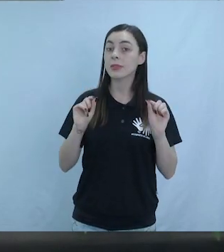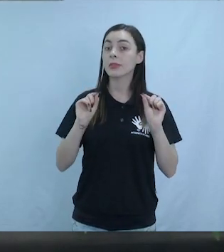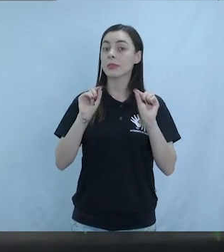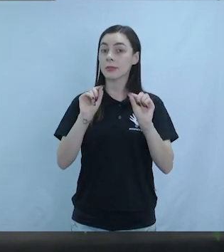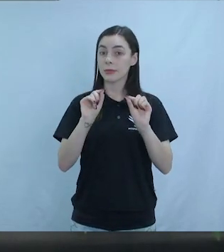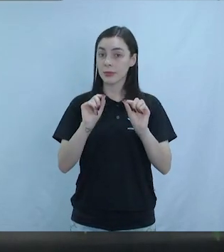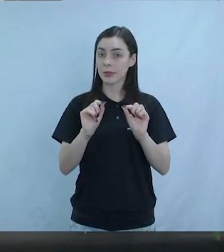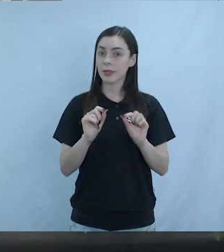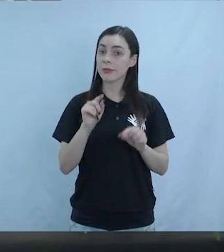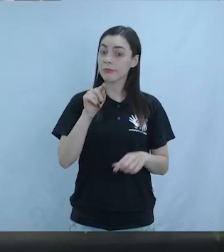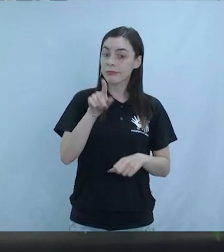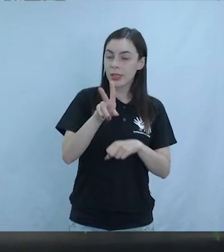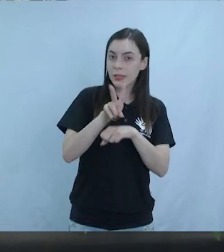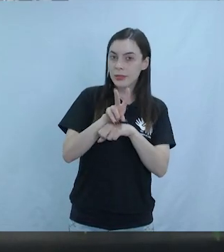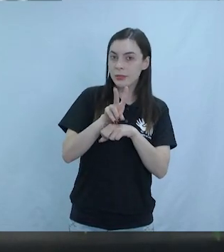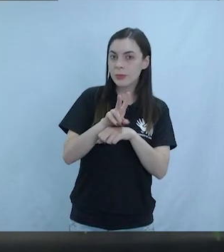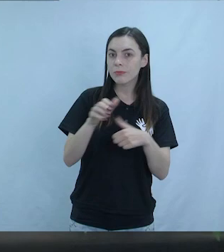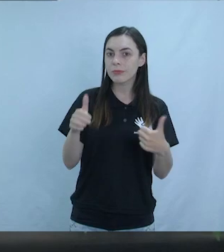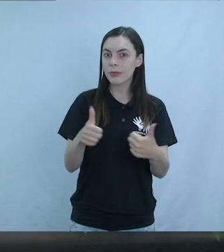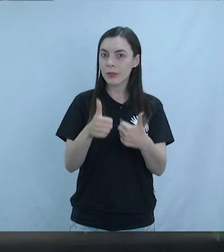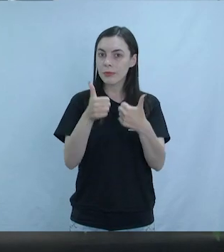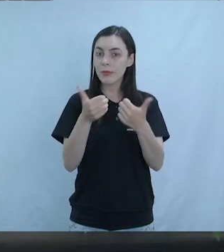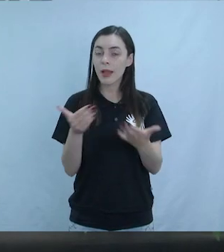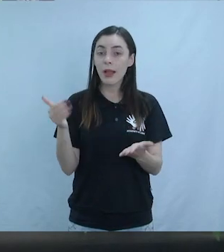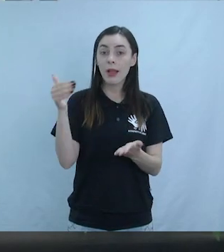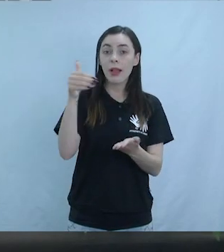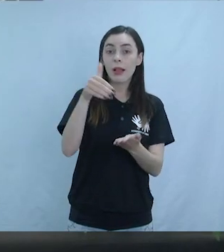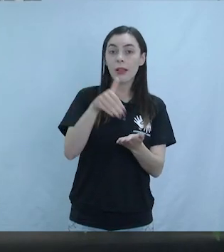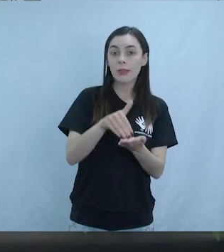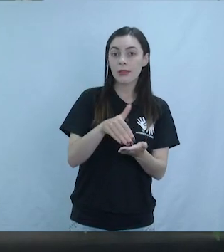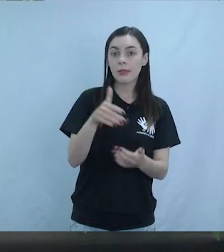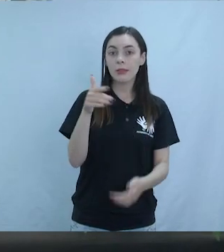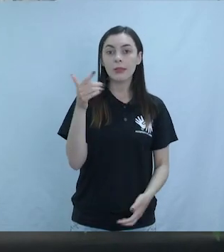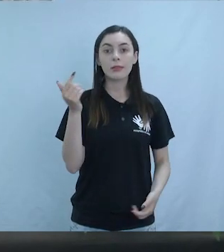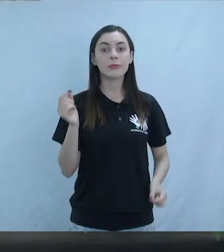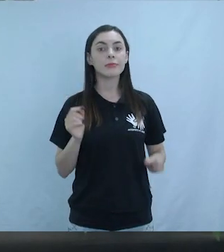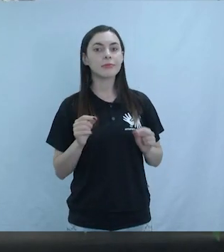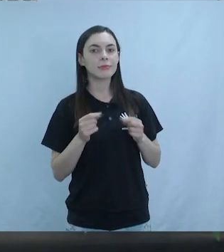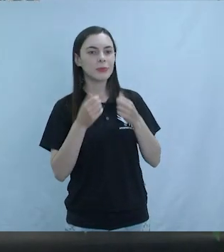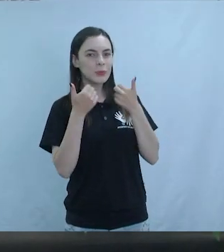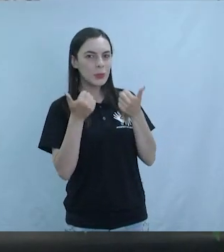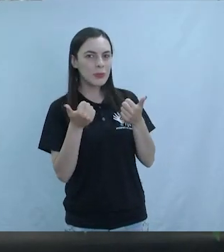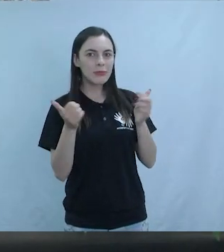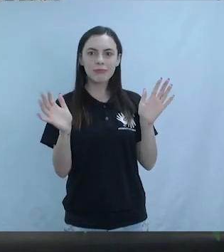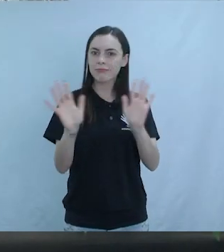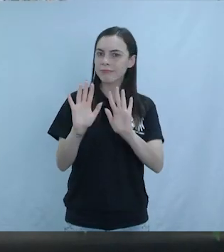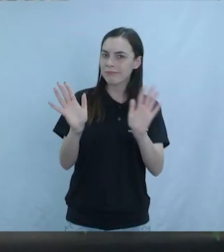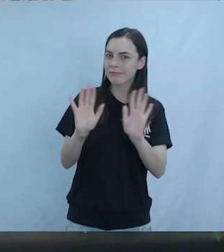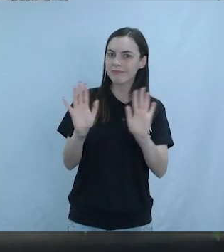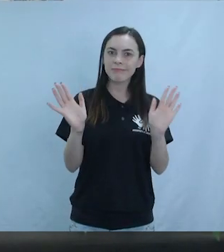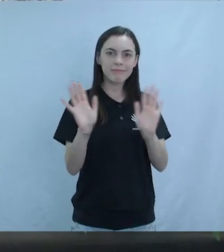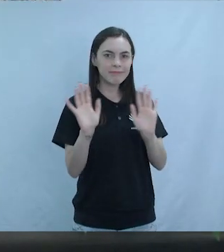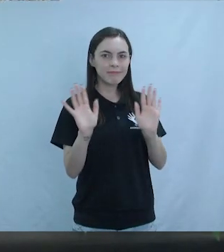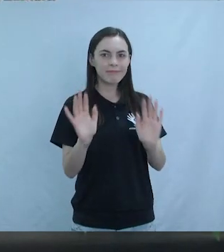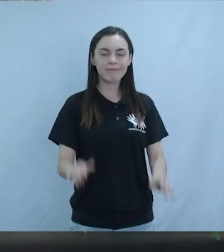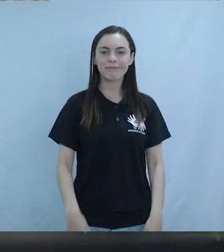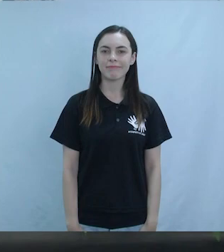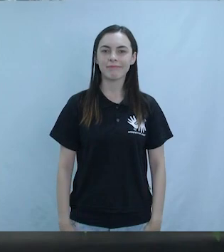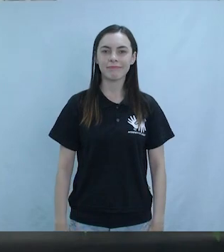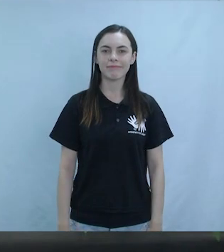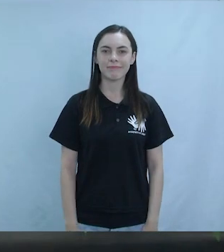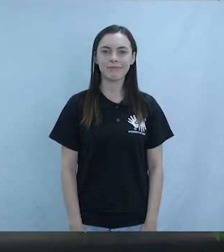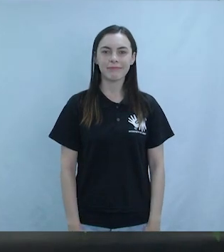e desejamos para vocês tudo de bom. Até... Tudo de bom para vocês. Tá bem? Tchau, tchau.